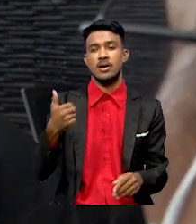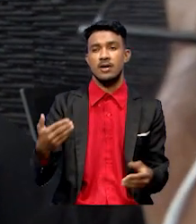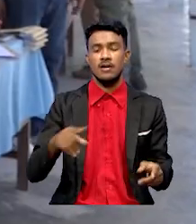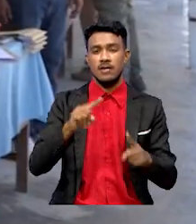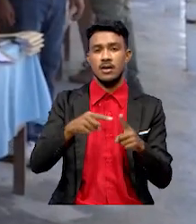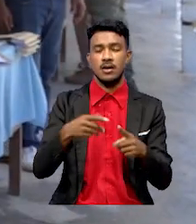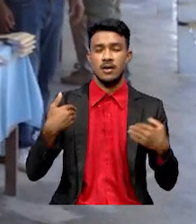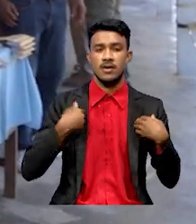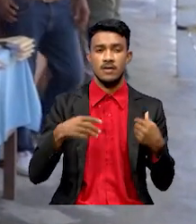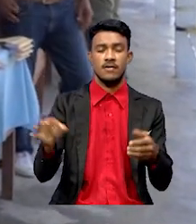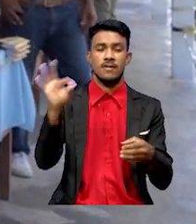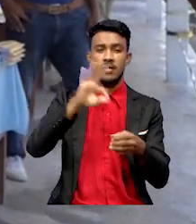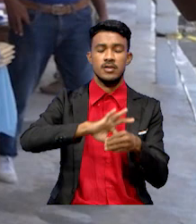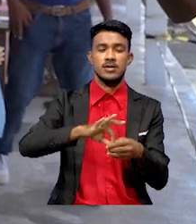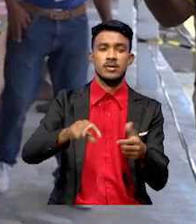dulu.